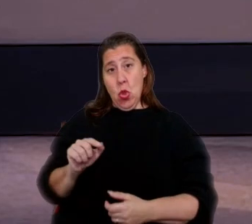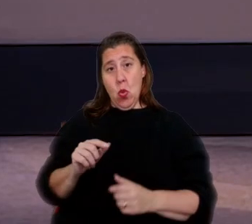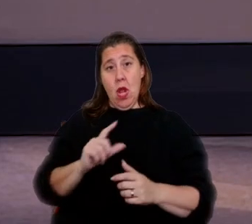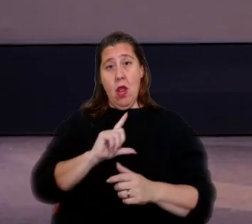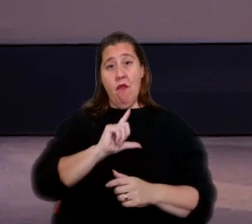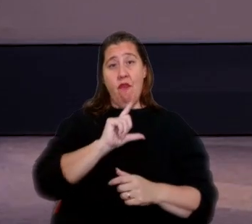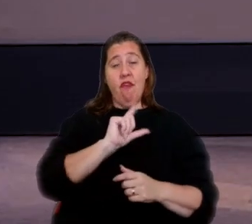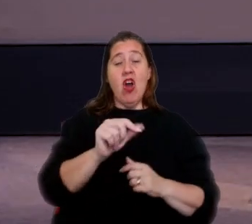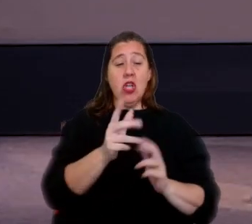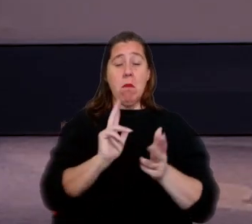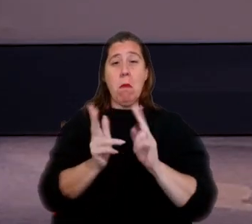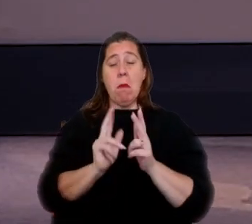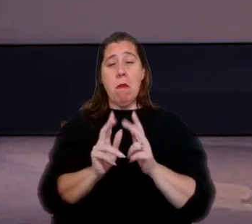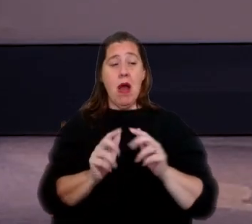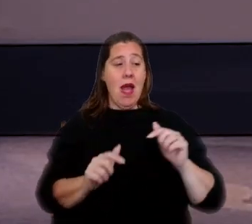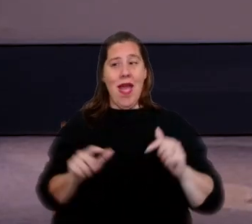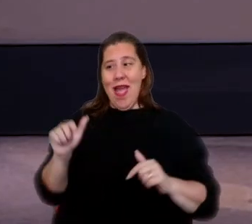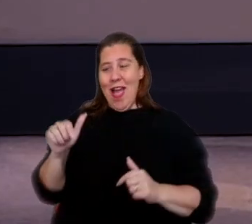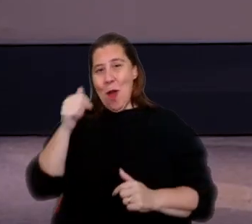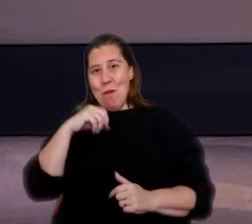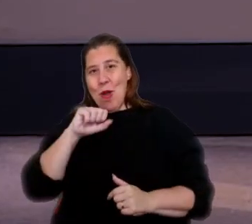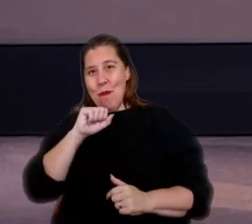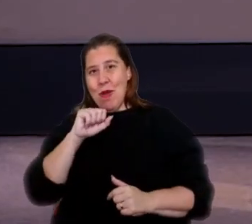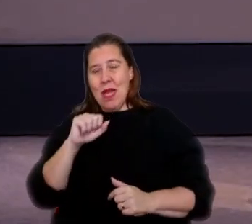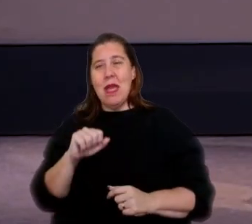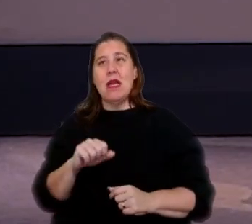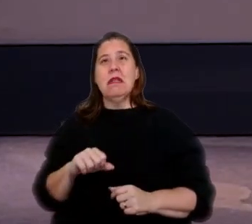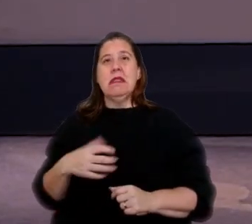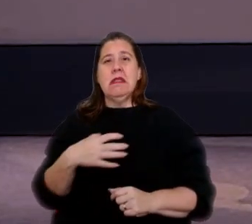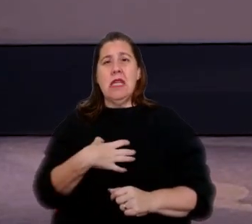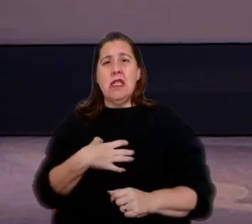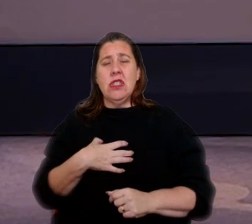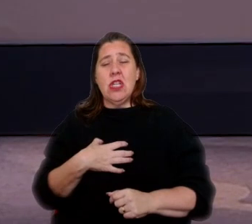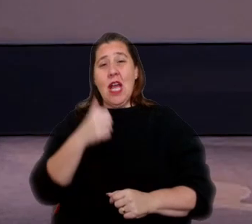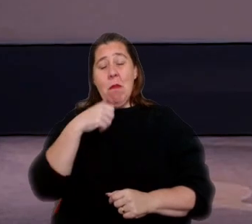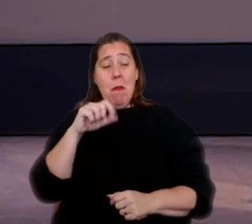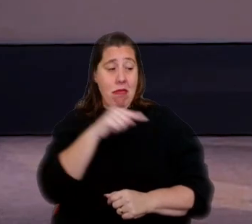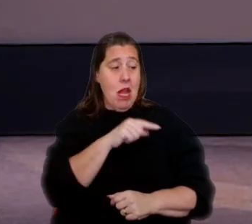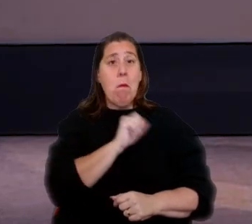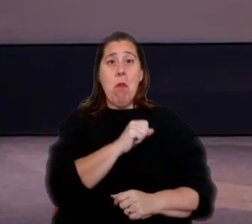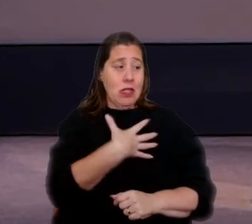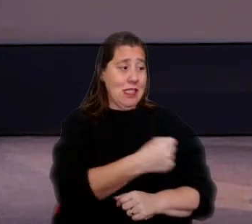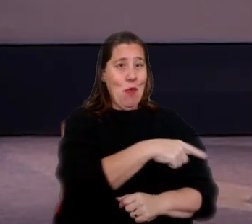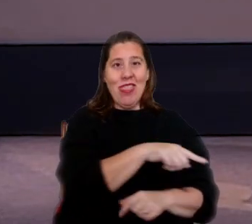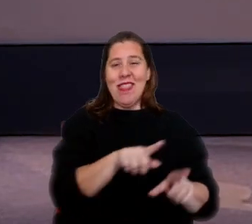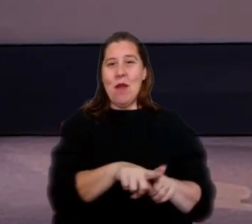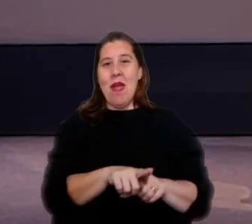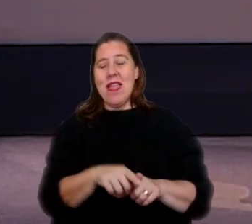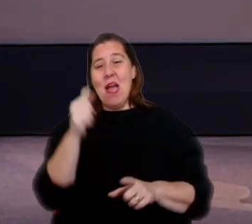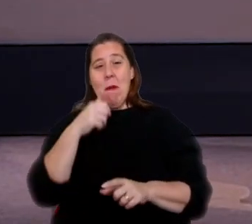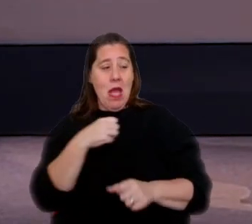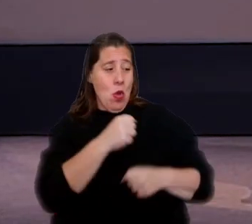mãe, quando ele foge e sai do carro, ela tem o flash, ele pode se matar. E quando ela percebe isso, ela